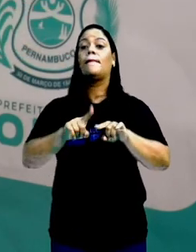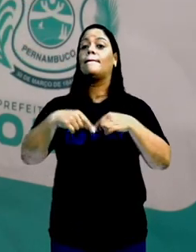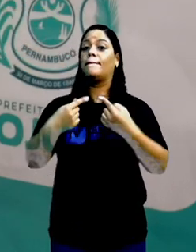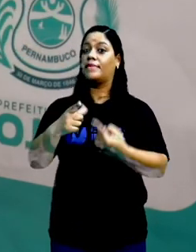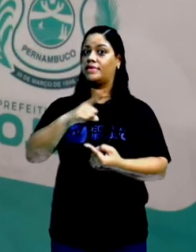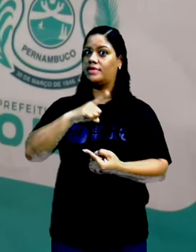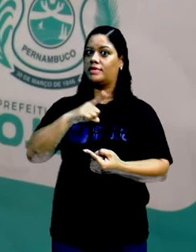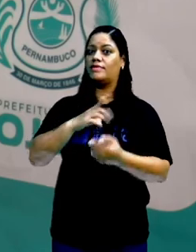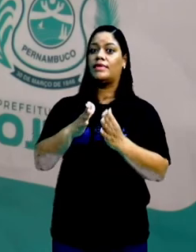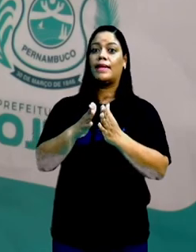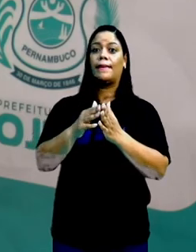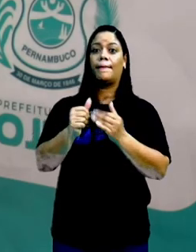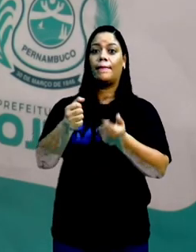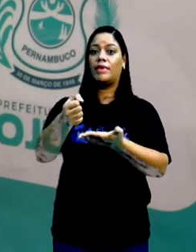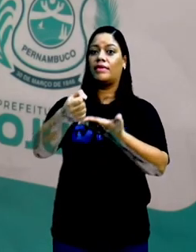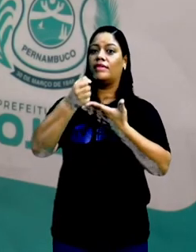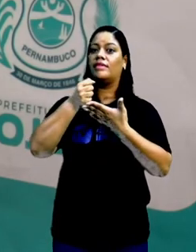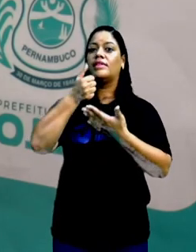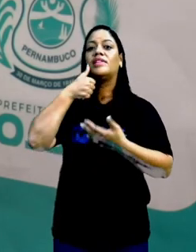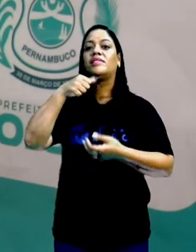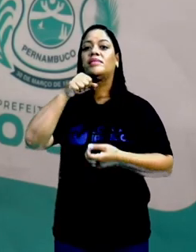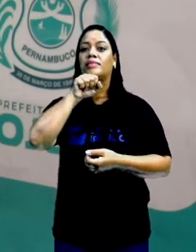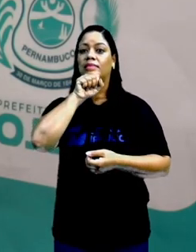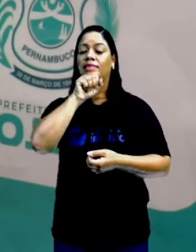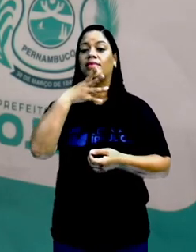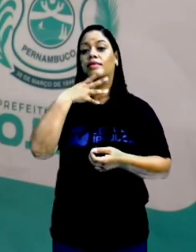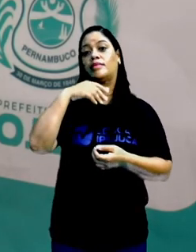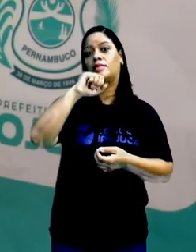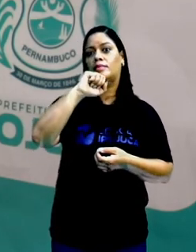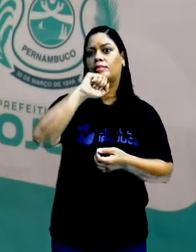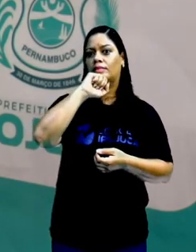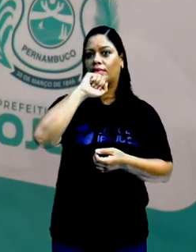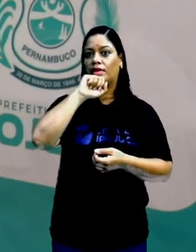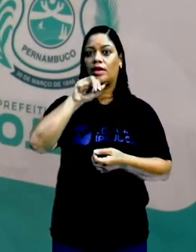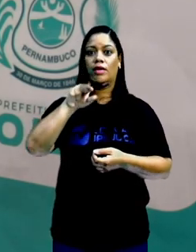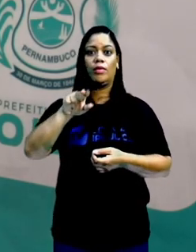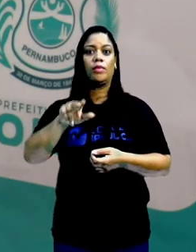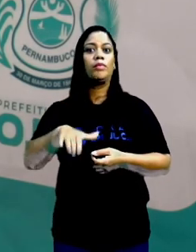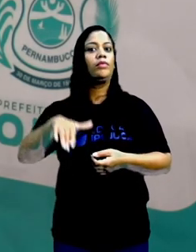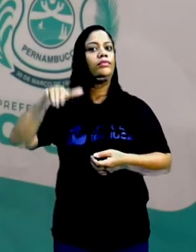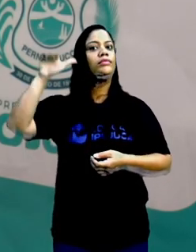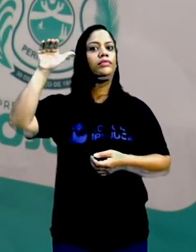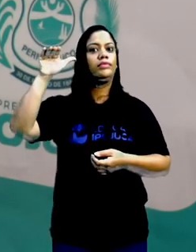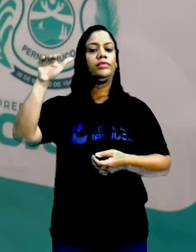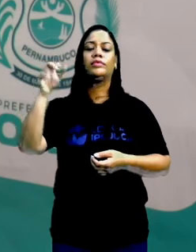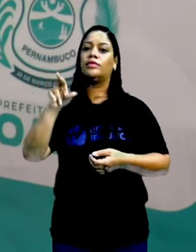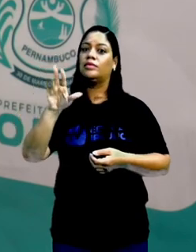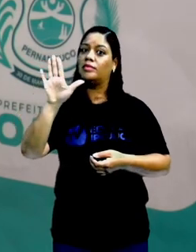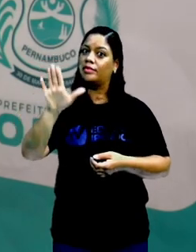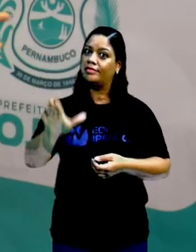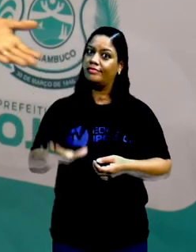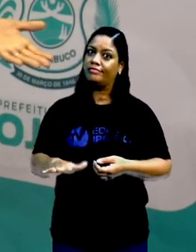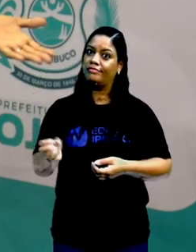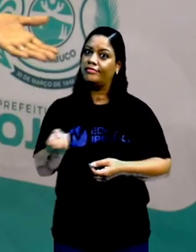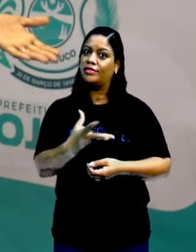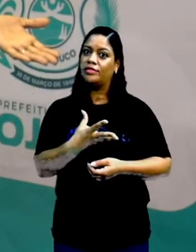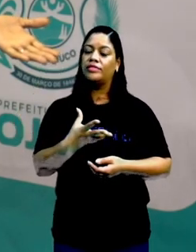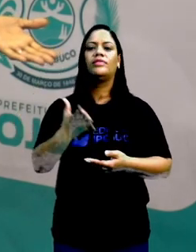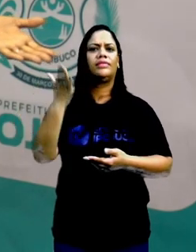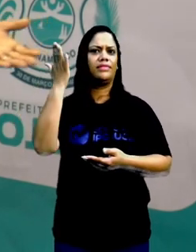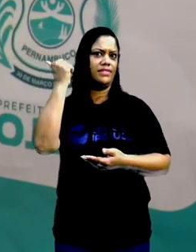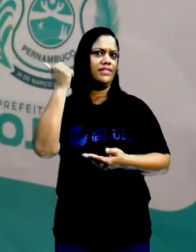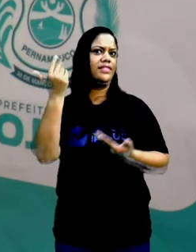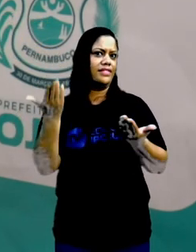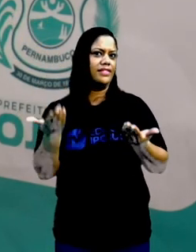tiver, pede apoio à mamãe, a papai, ao irmãozinho mais velho ou mais novo. Pode ser que ele saiba,